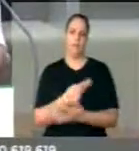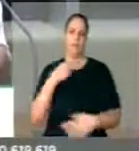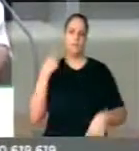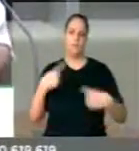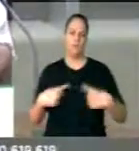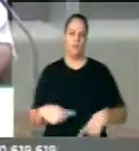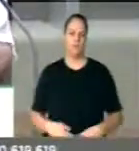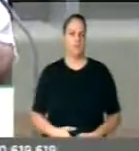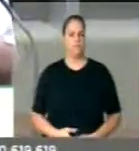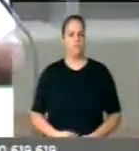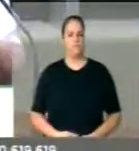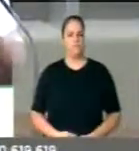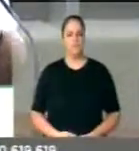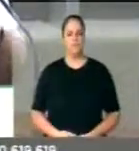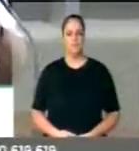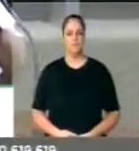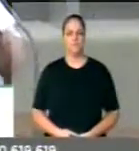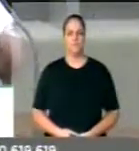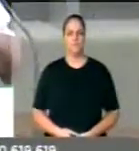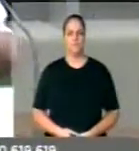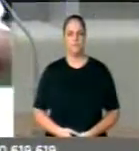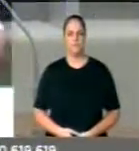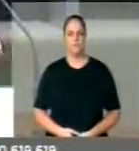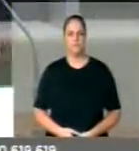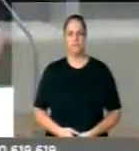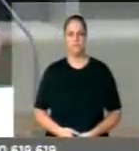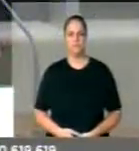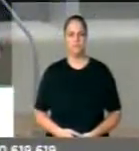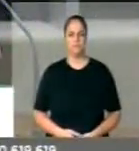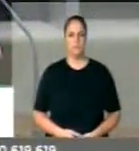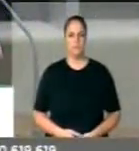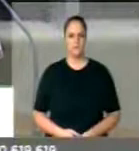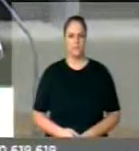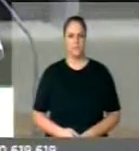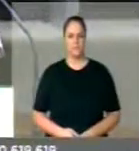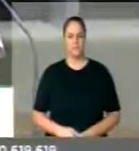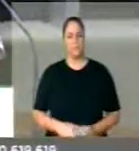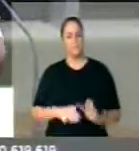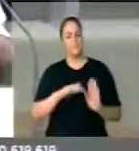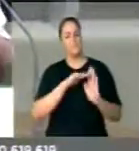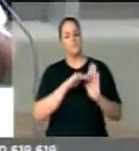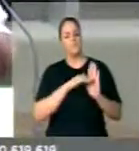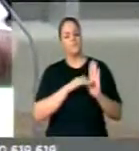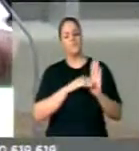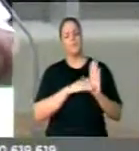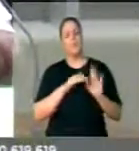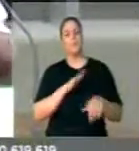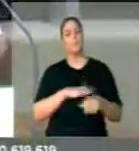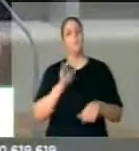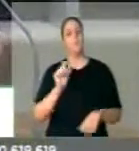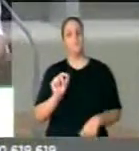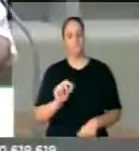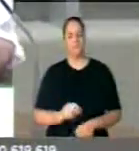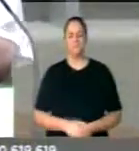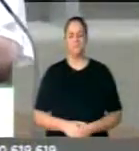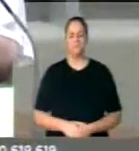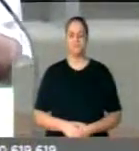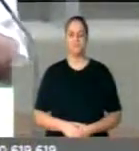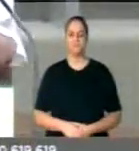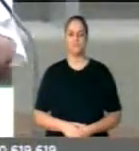Senhor presidente, senhores parlamentares, outros itens que se seguem é